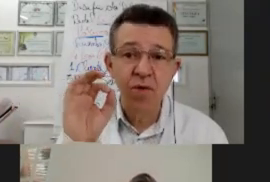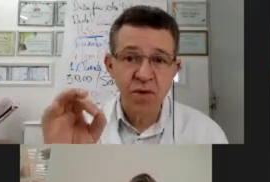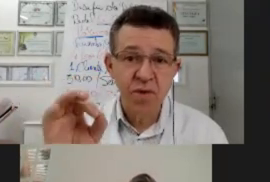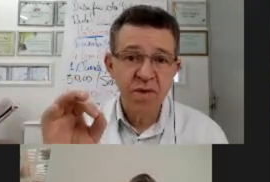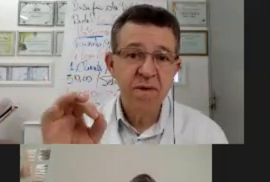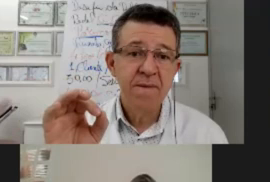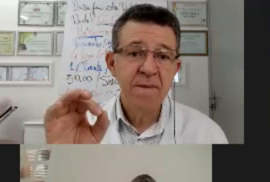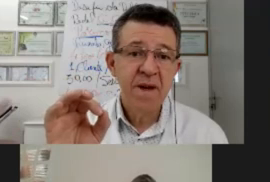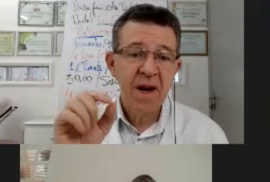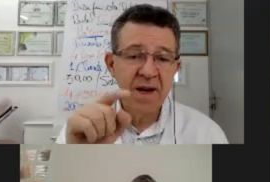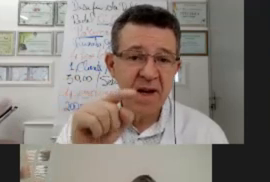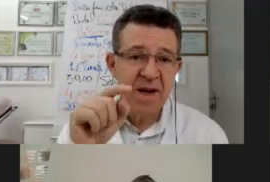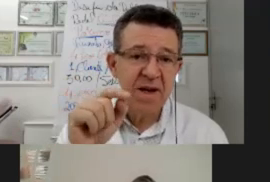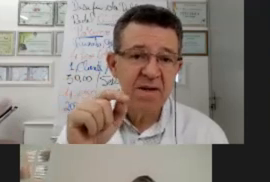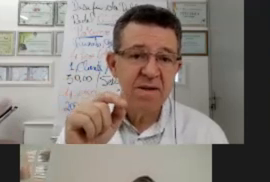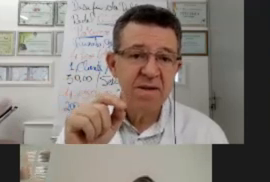telefone no mudo.